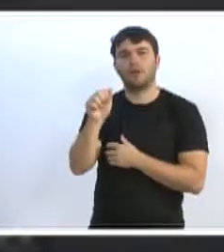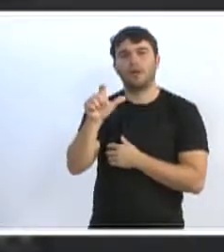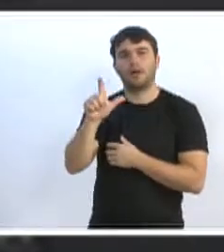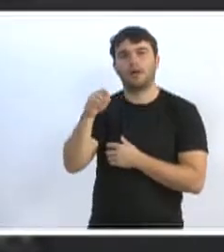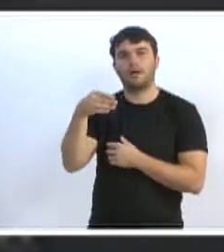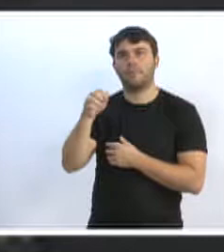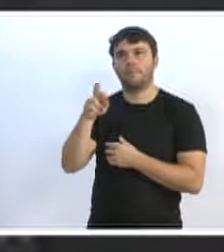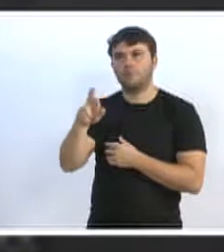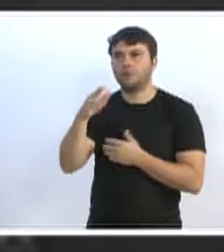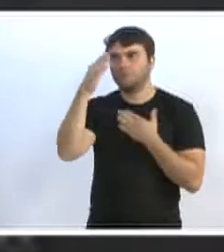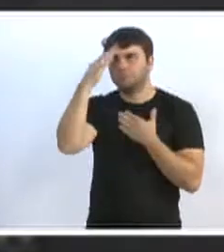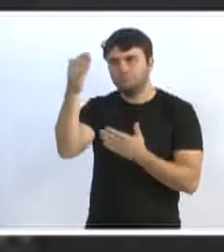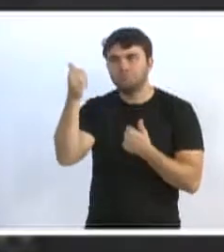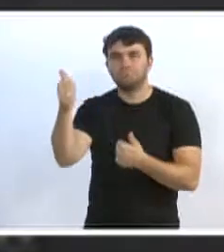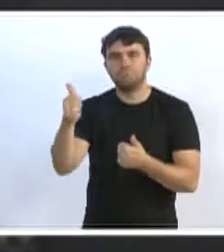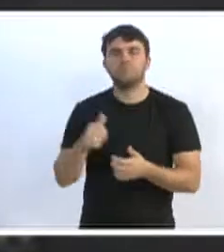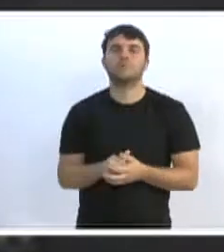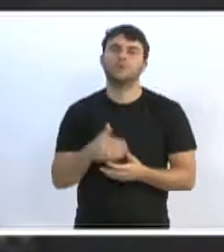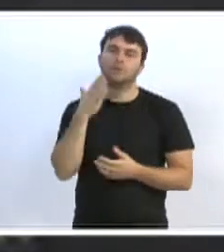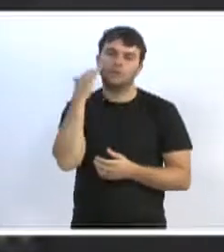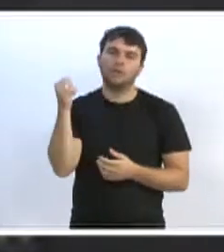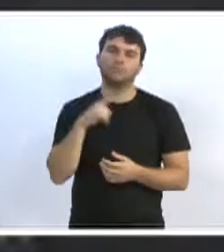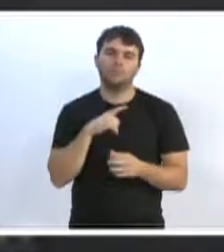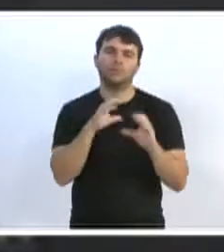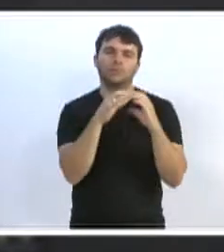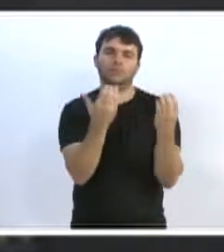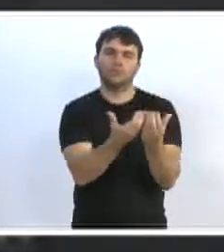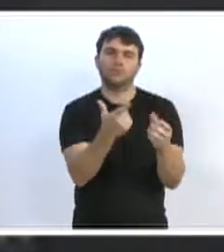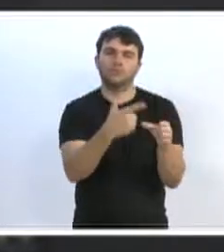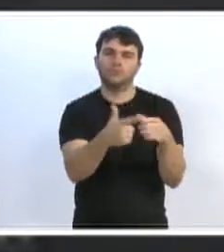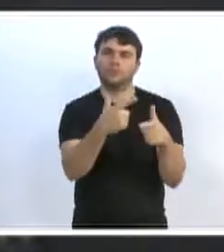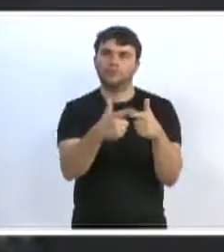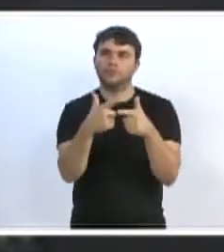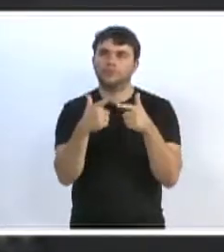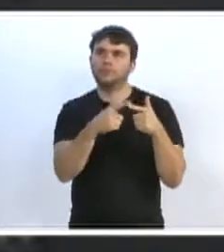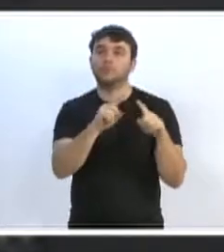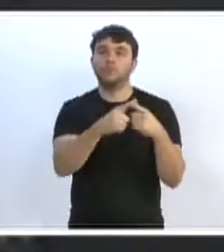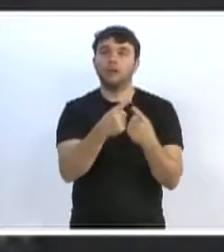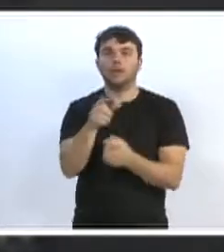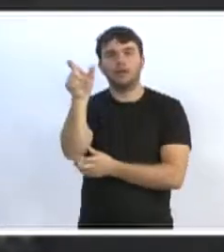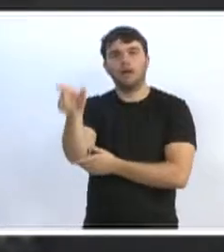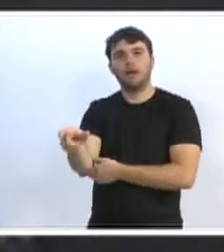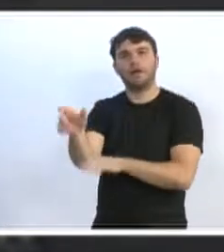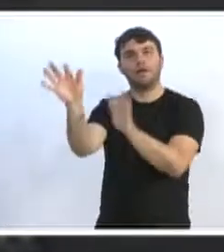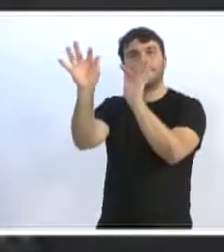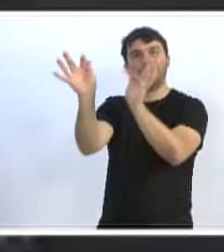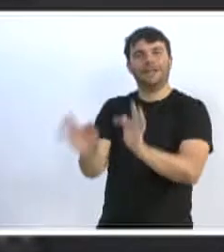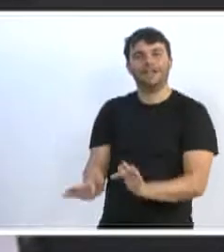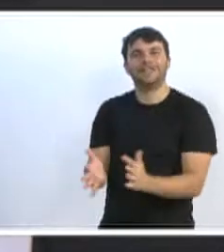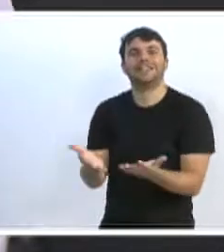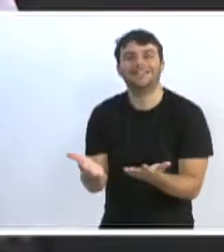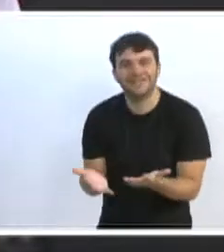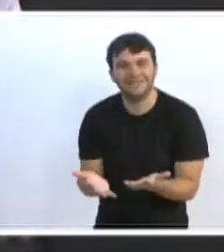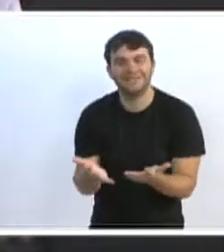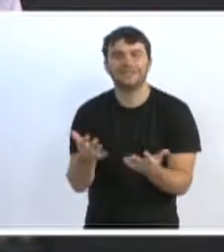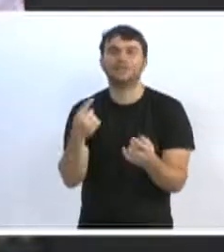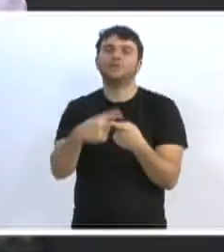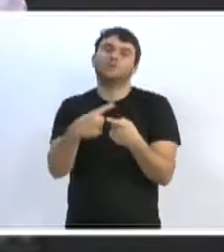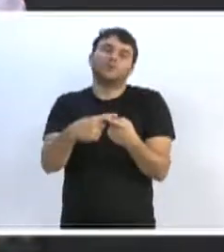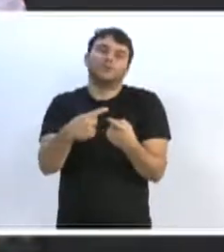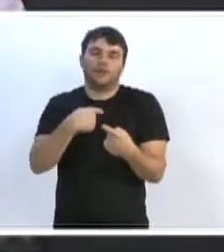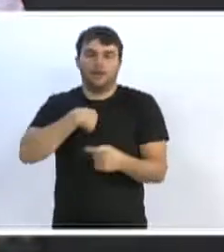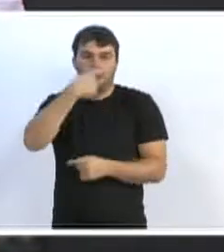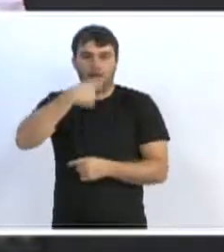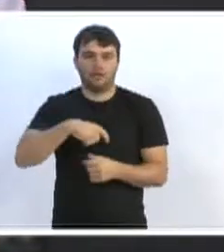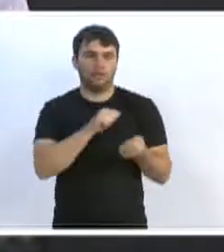Vieira. E a gente sabe, né, dos problemas com a comunidade. Só que você é um cara mais feliz do que eu. Viu, meu nome, meu amigo